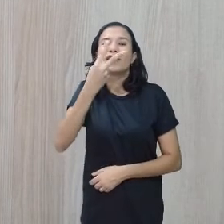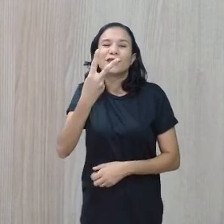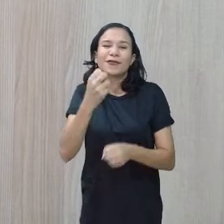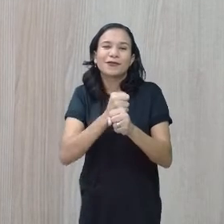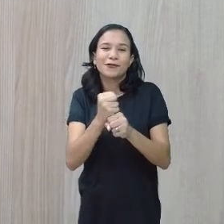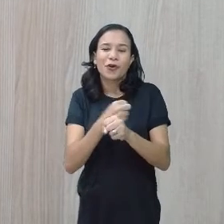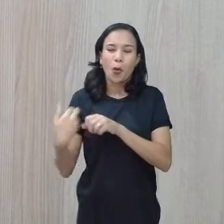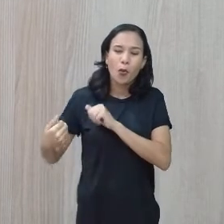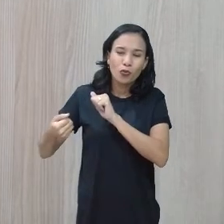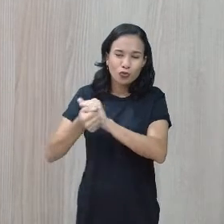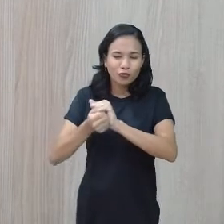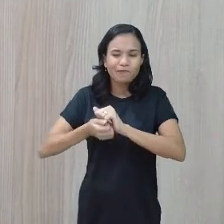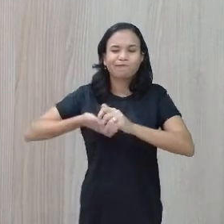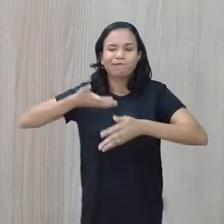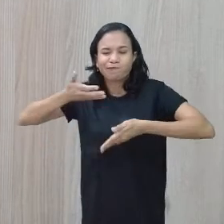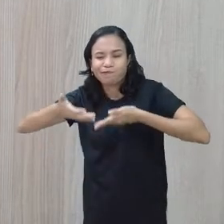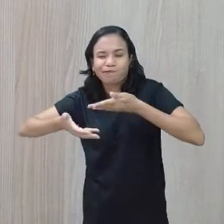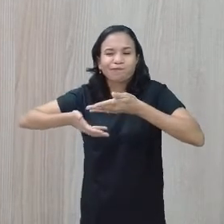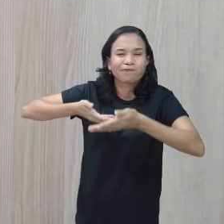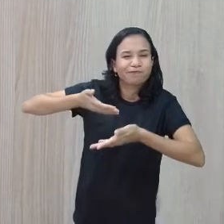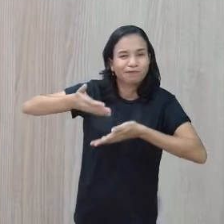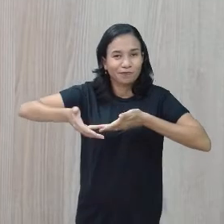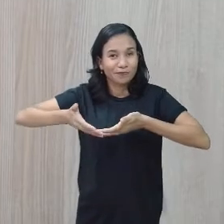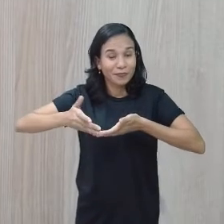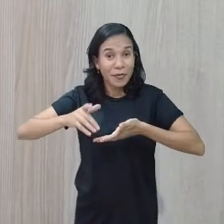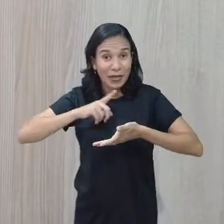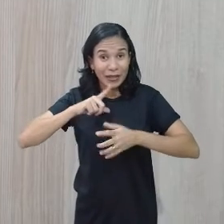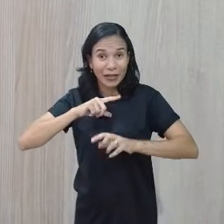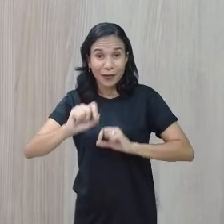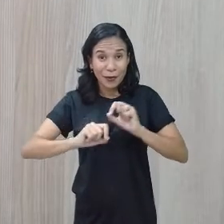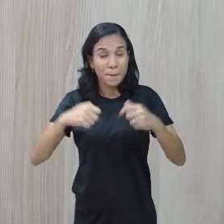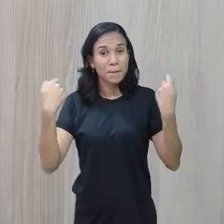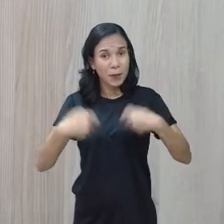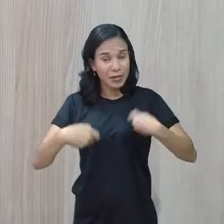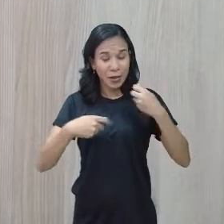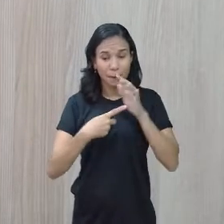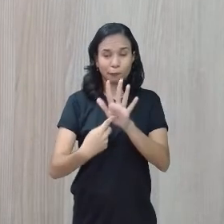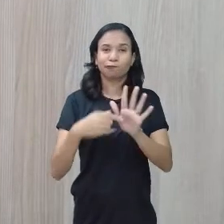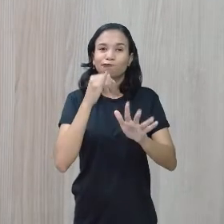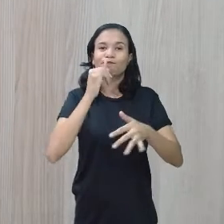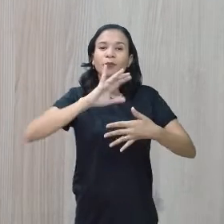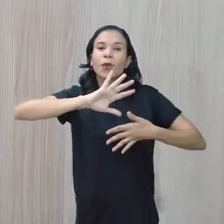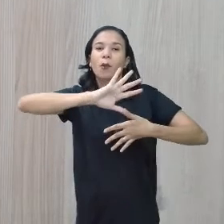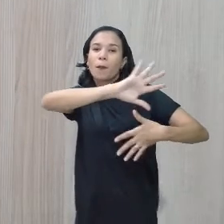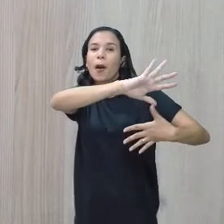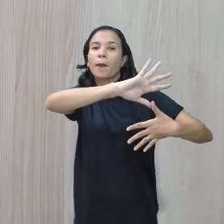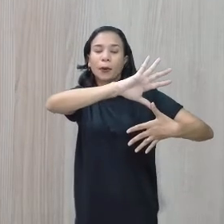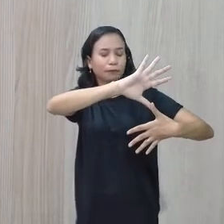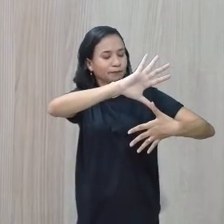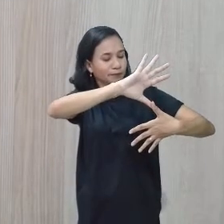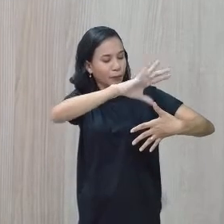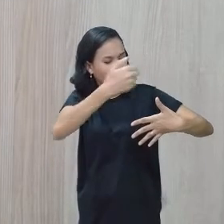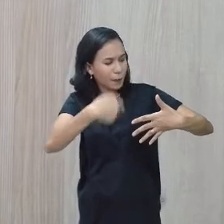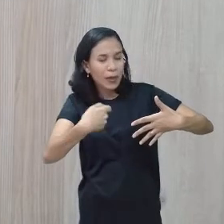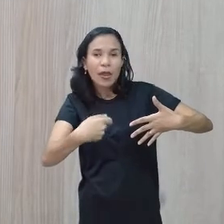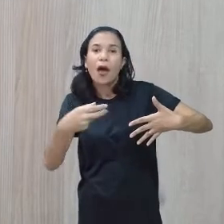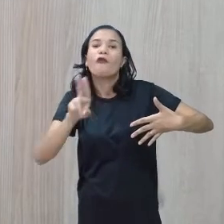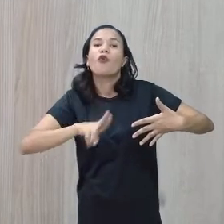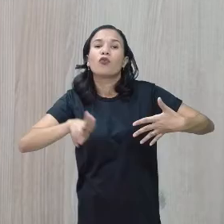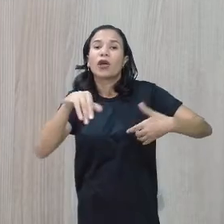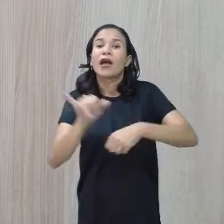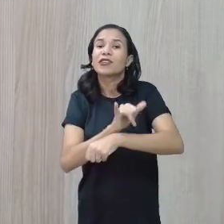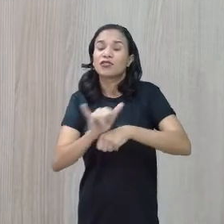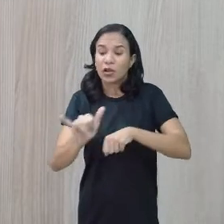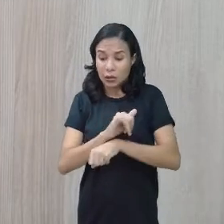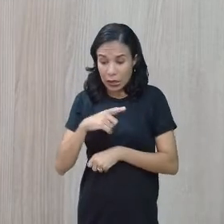ele. Tá? Você vai trazer a imagem, quando eu precisava passar um mapa para ele, e eu precisava usar ferramentas que eu